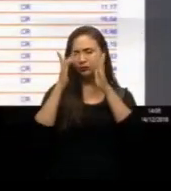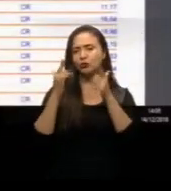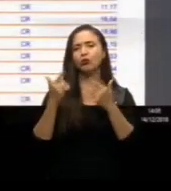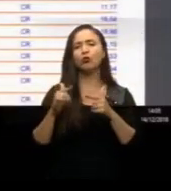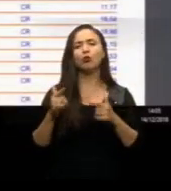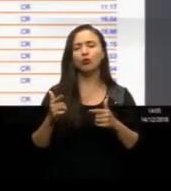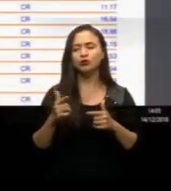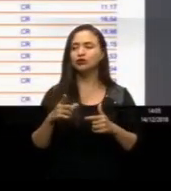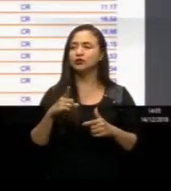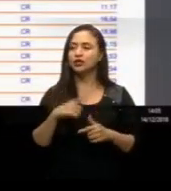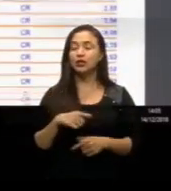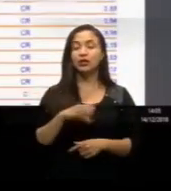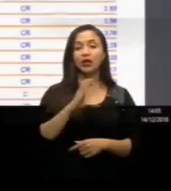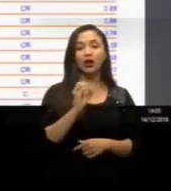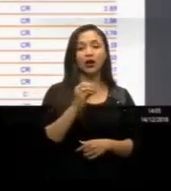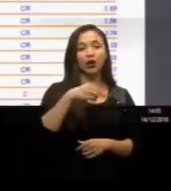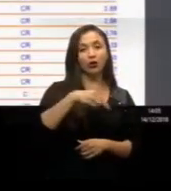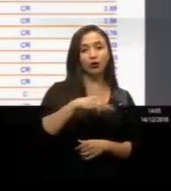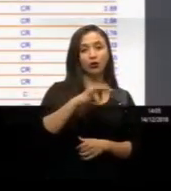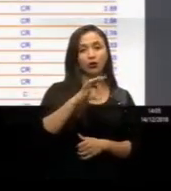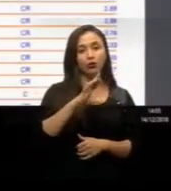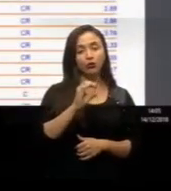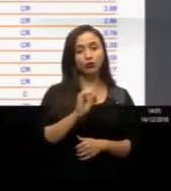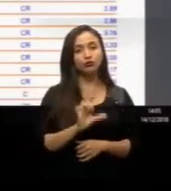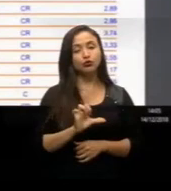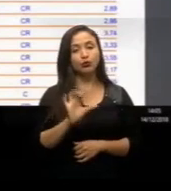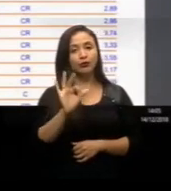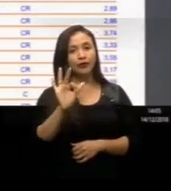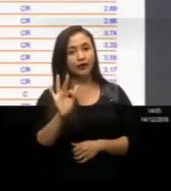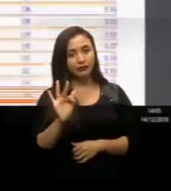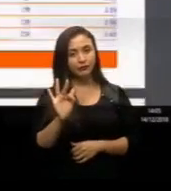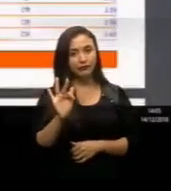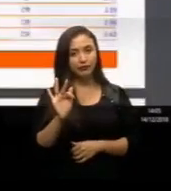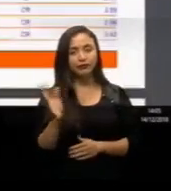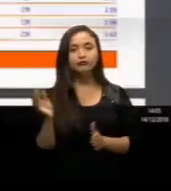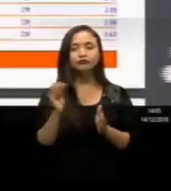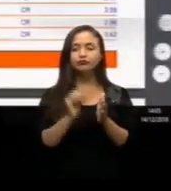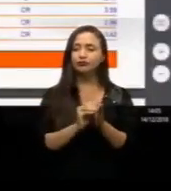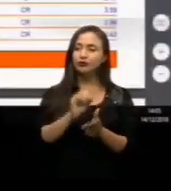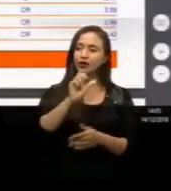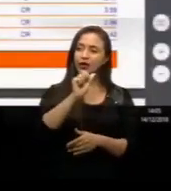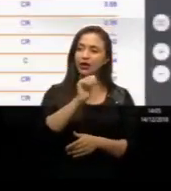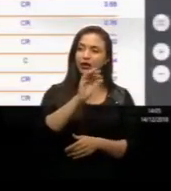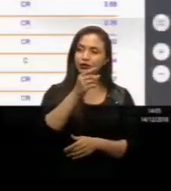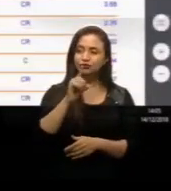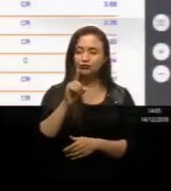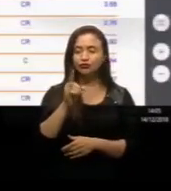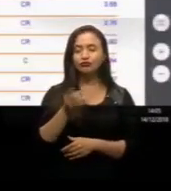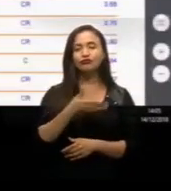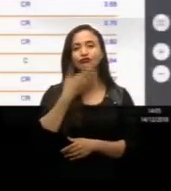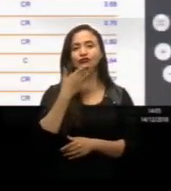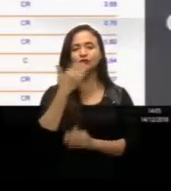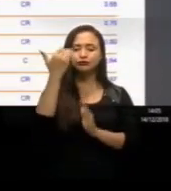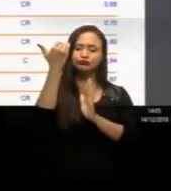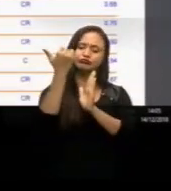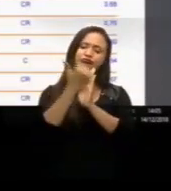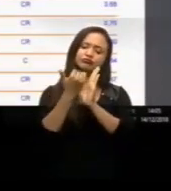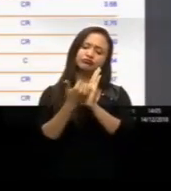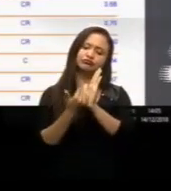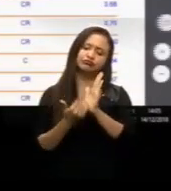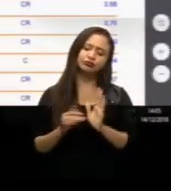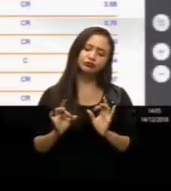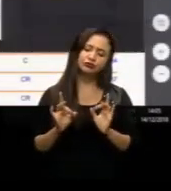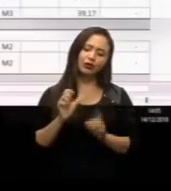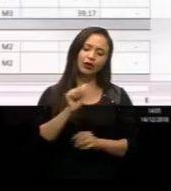vem aqui no Ctrl F e digita aço e vem procurando. Ó. Ele localizou para a gente vem aqui e vem